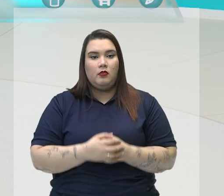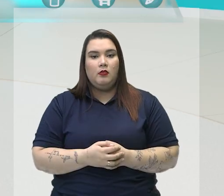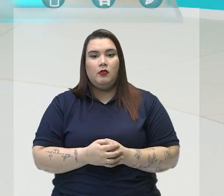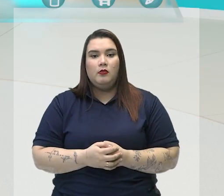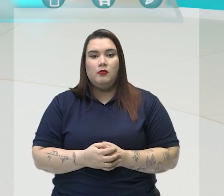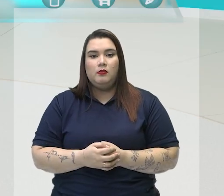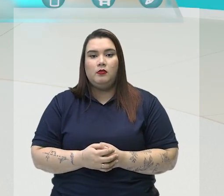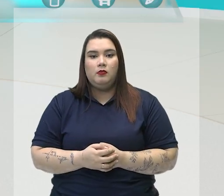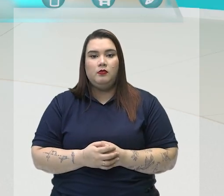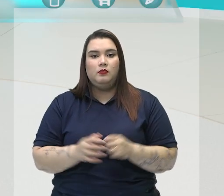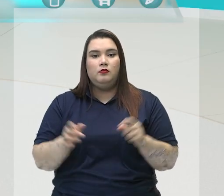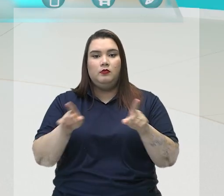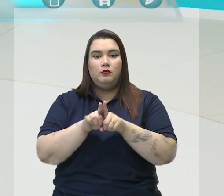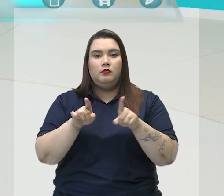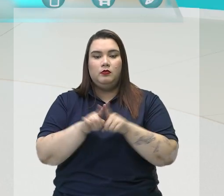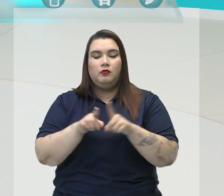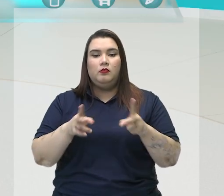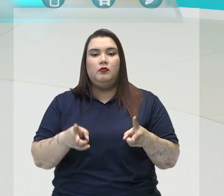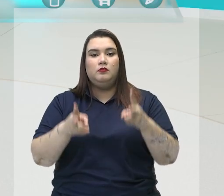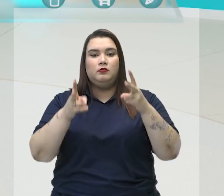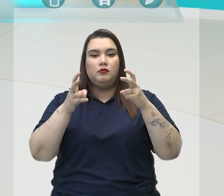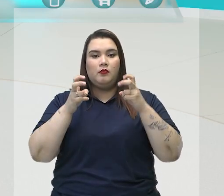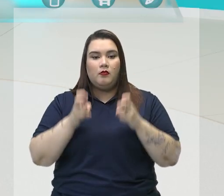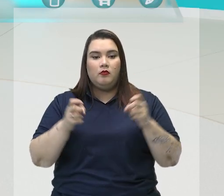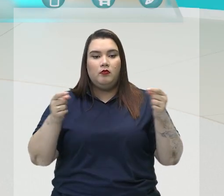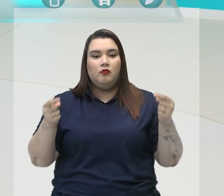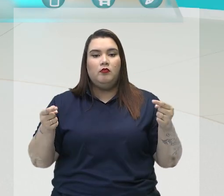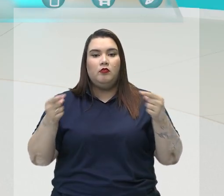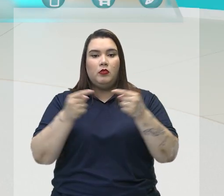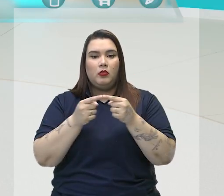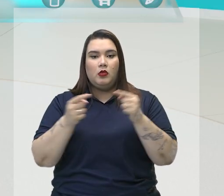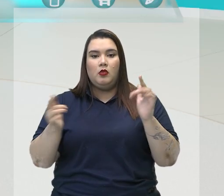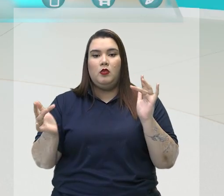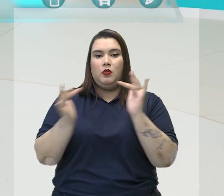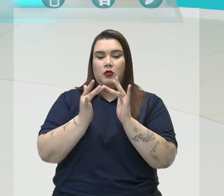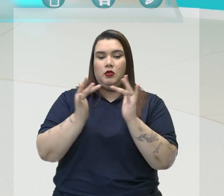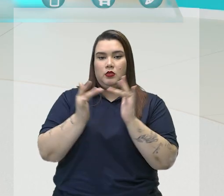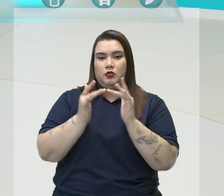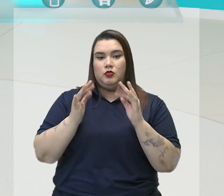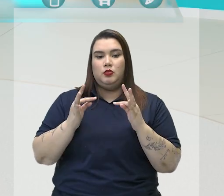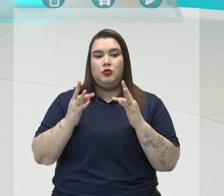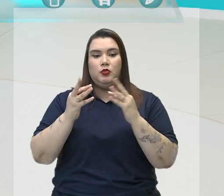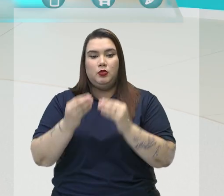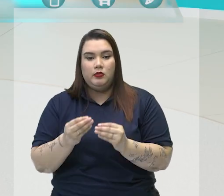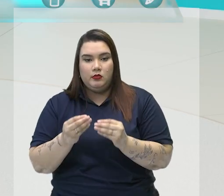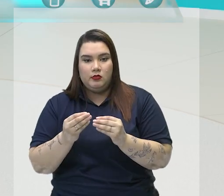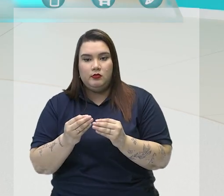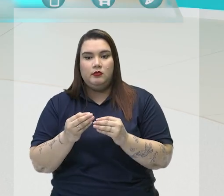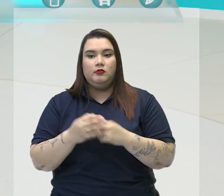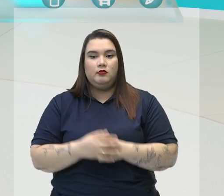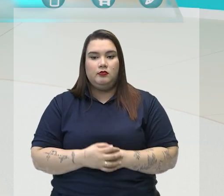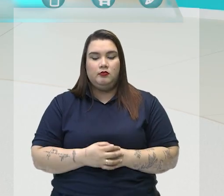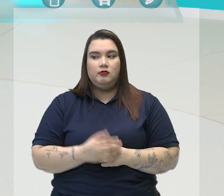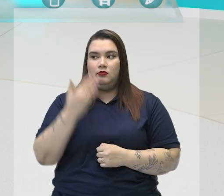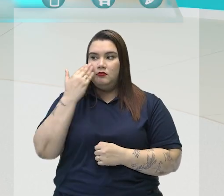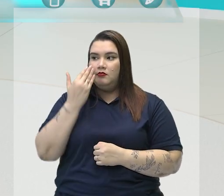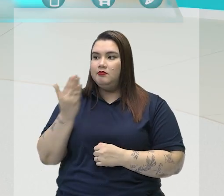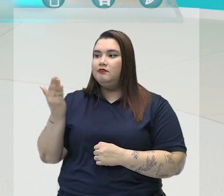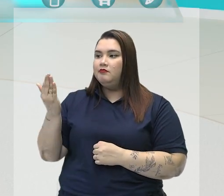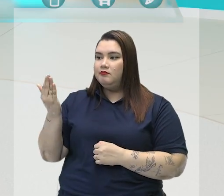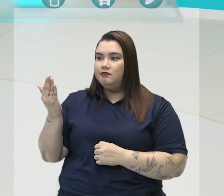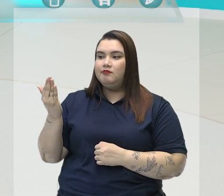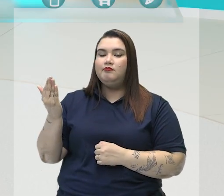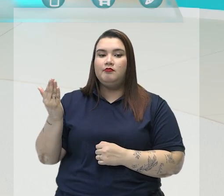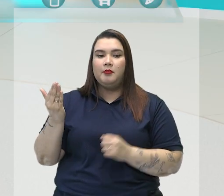e vamos perceber o poder da conexão de tudo isso. Olha só, quando falamos